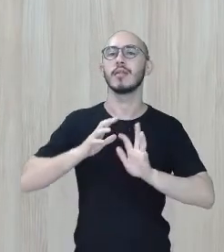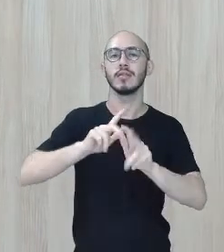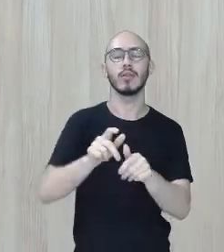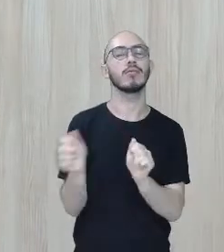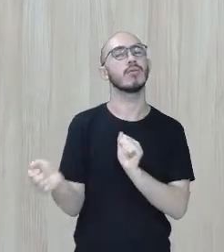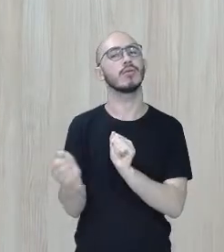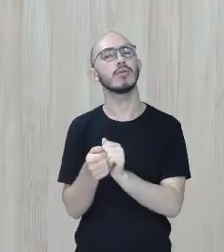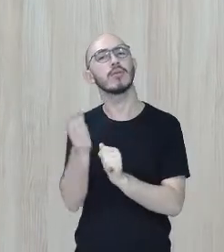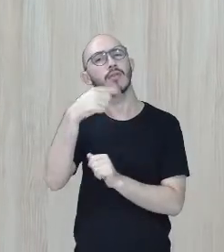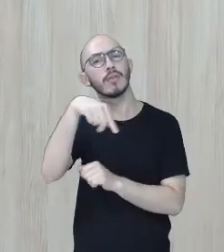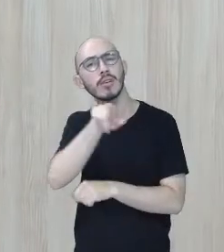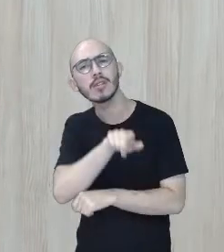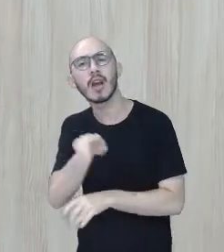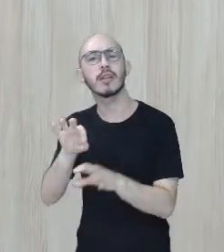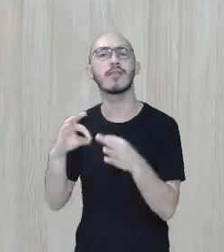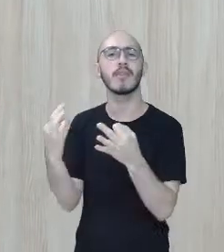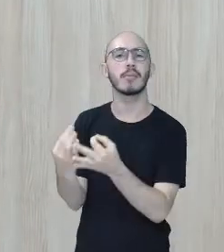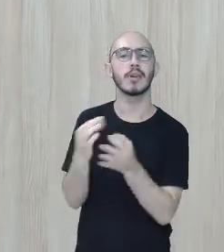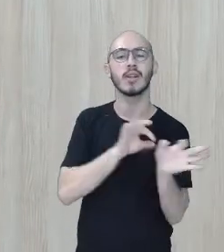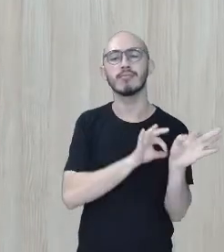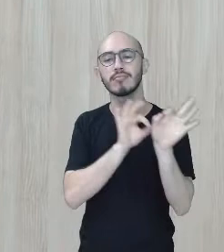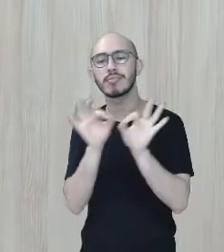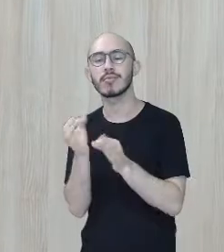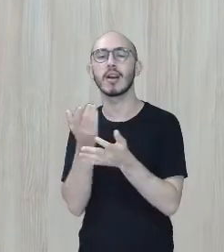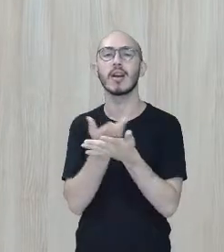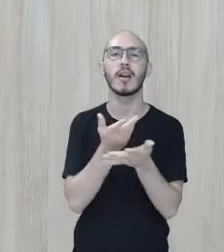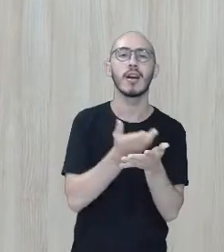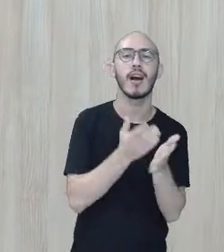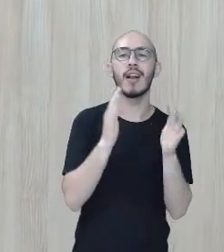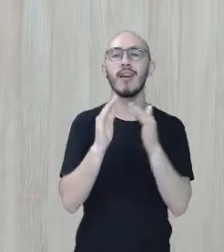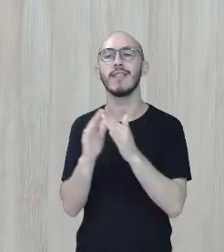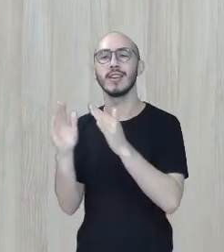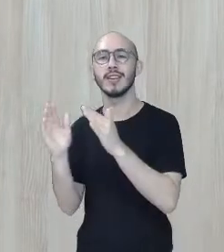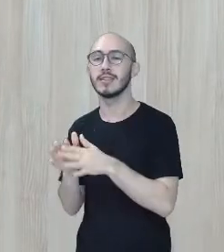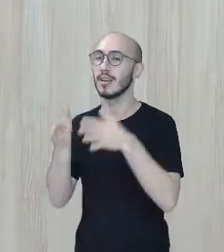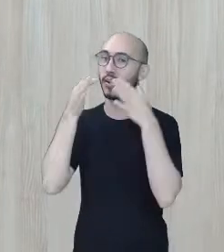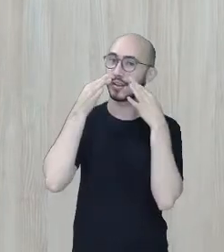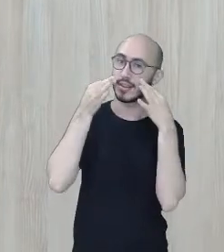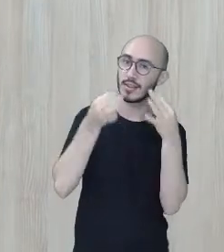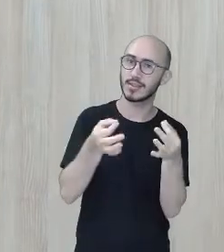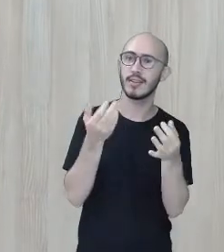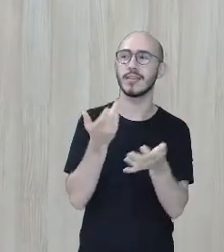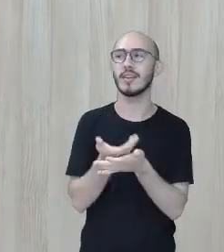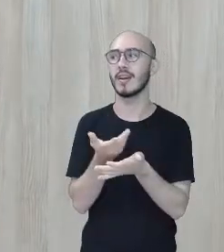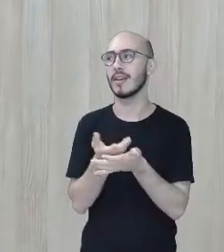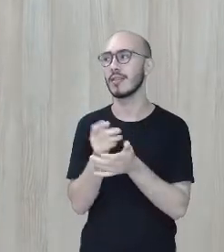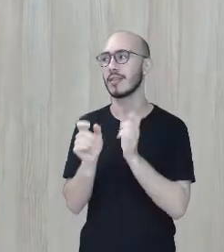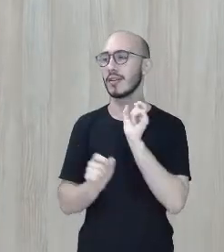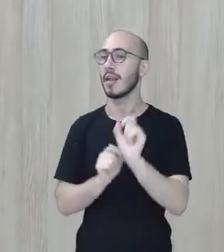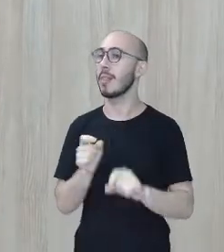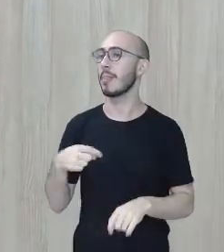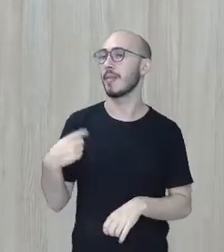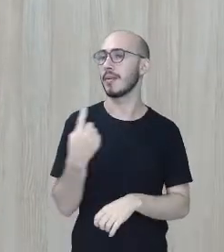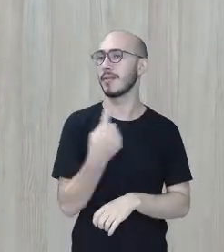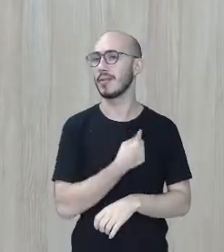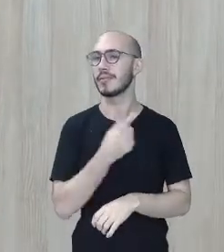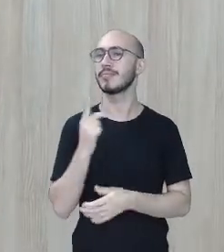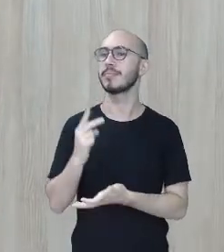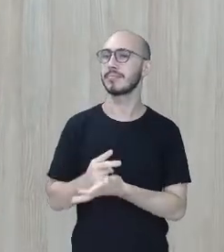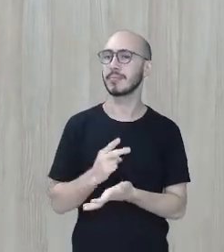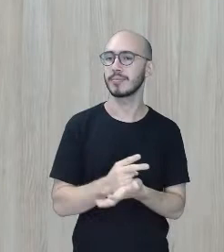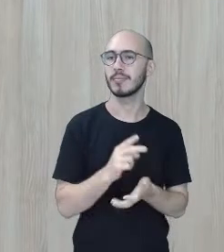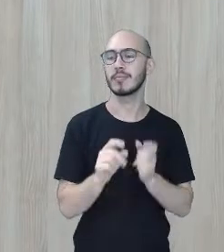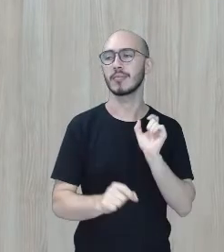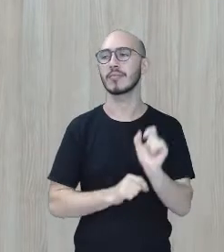família, não é, para assistir a nossa aula, tragam os vizinhos, prestem bastante atenção, que nós vamos